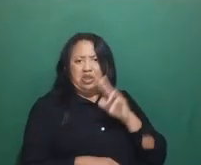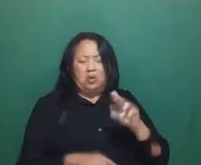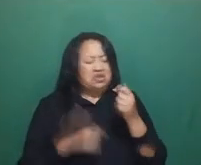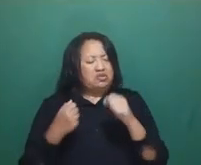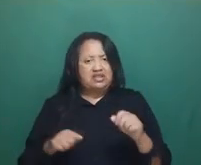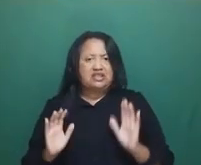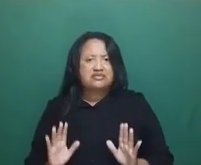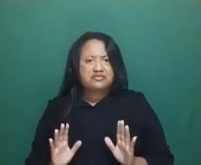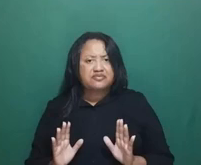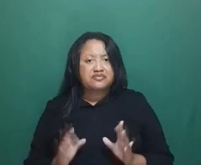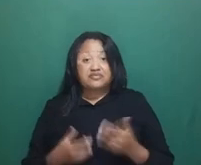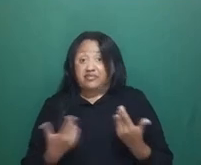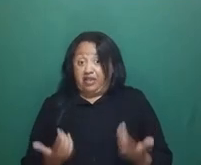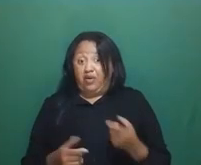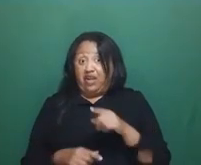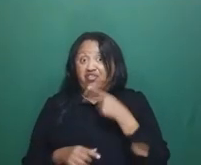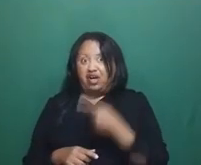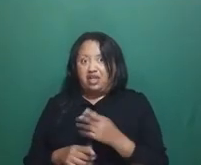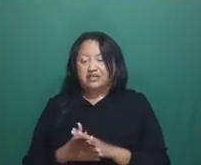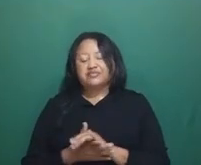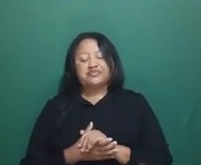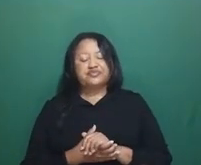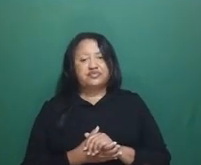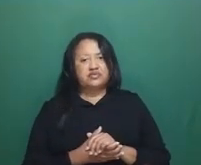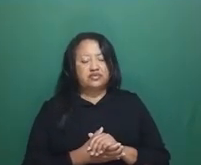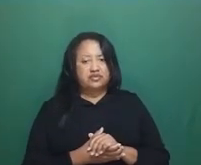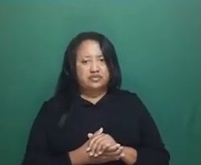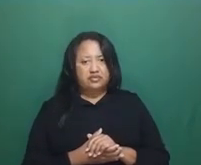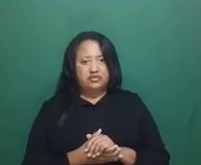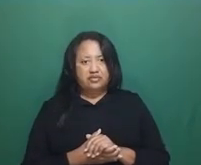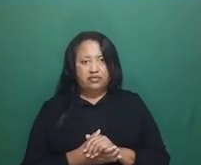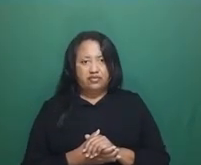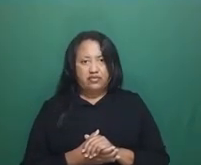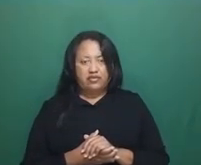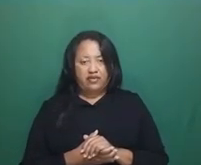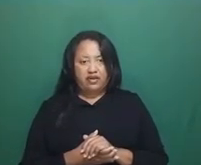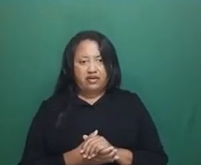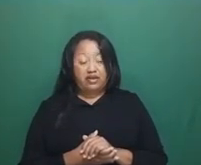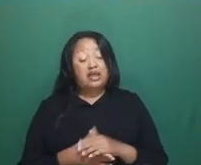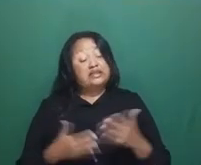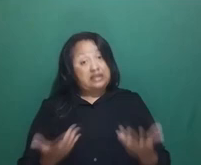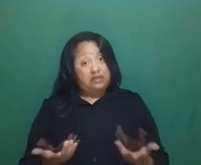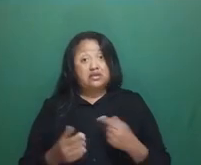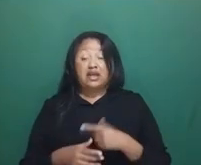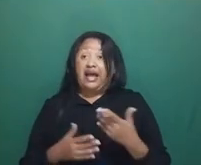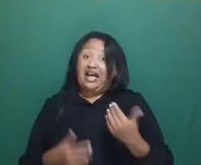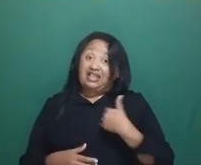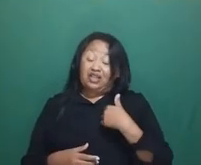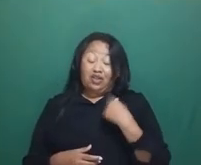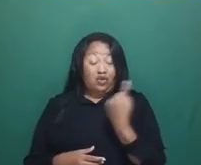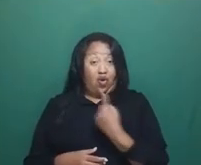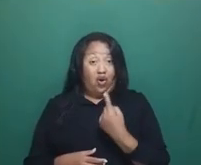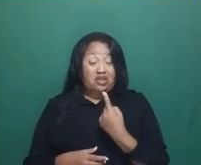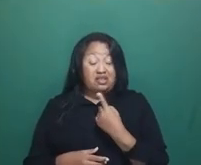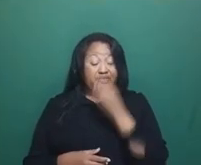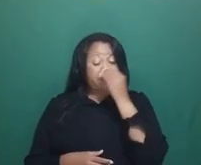nem precisa delas né E aí ele disse passamos por hálitos alarmantes Ou seja a gente meio que ignora